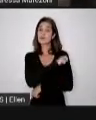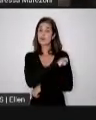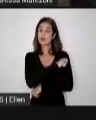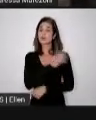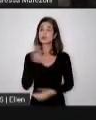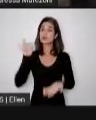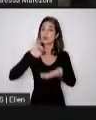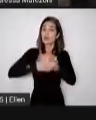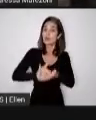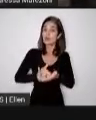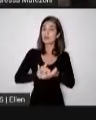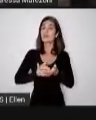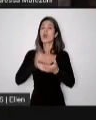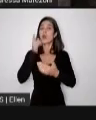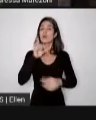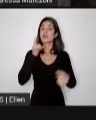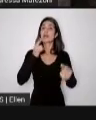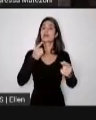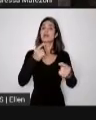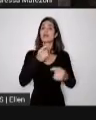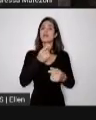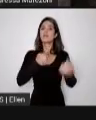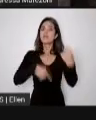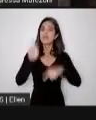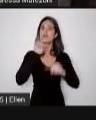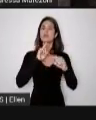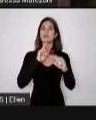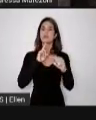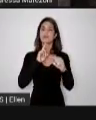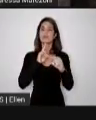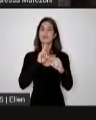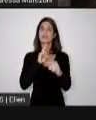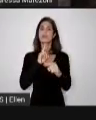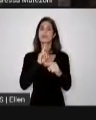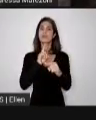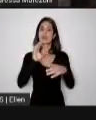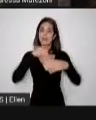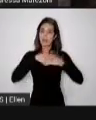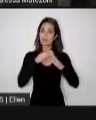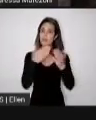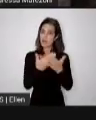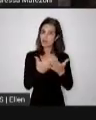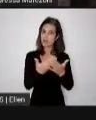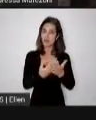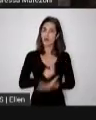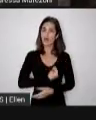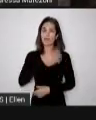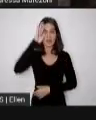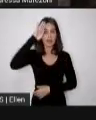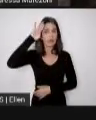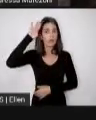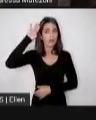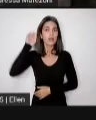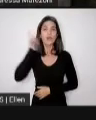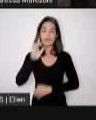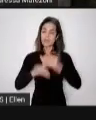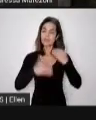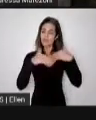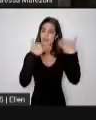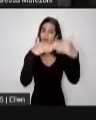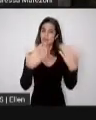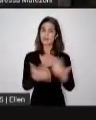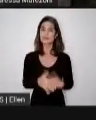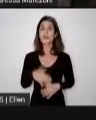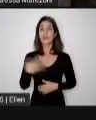estão alavancando, né, a sua vida acadêmica. E é esse o objetivo. Os